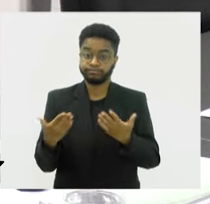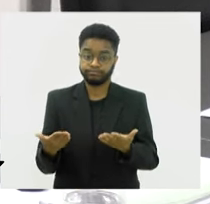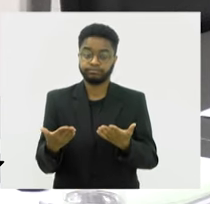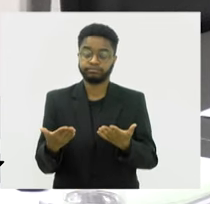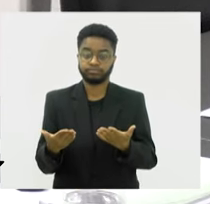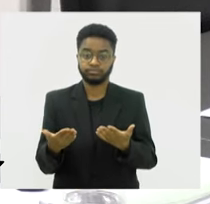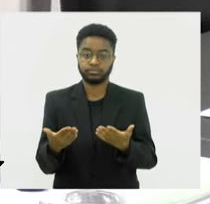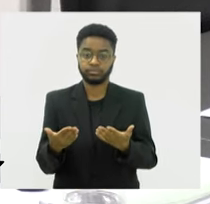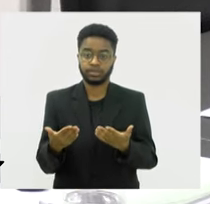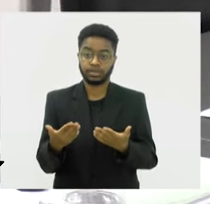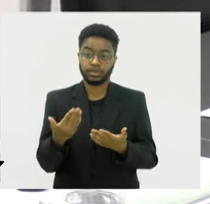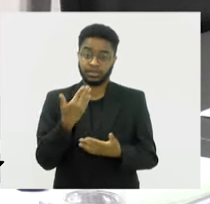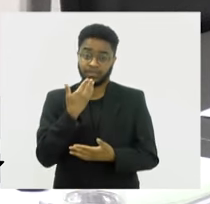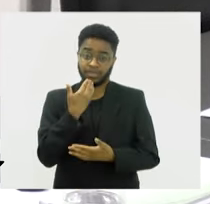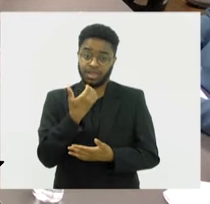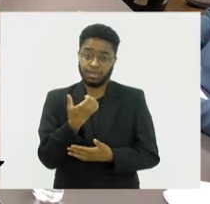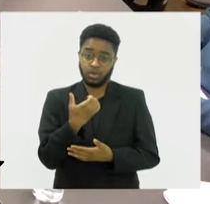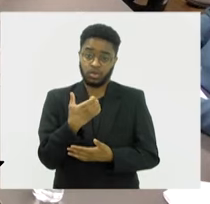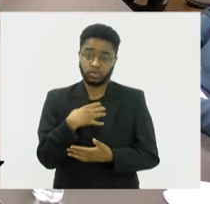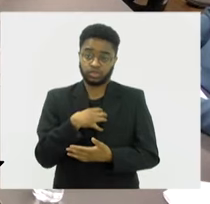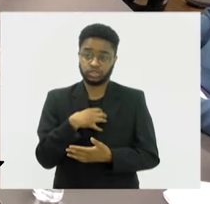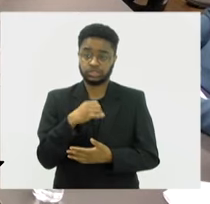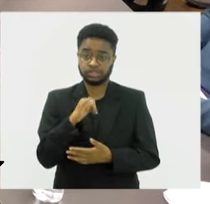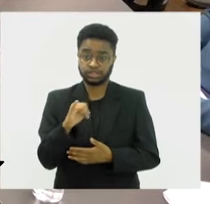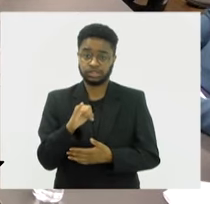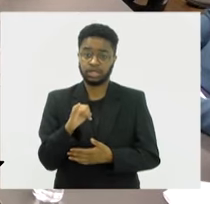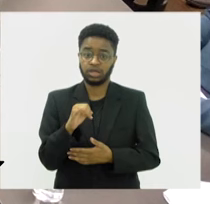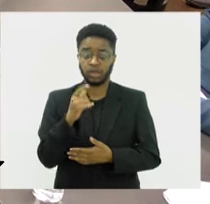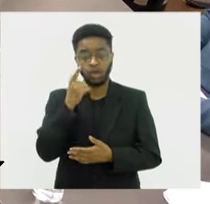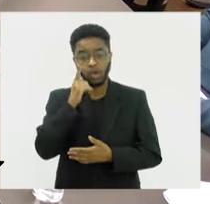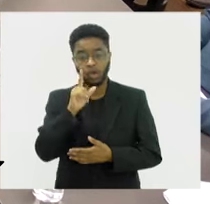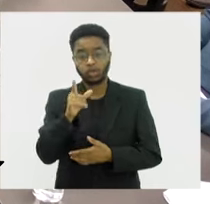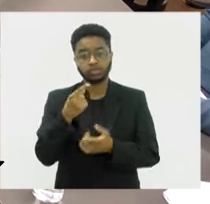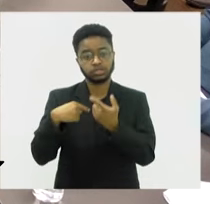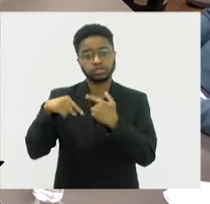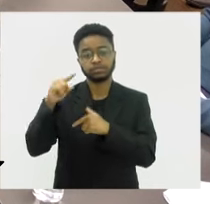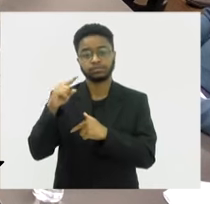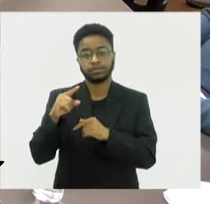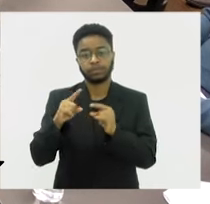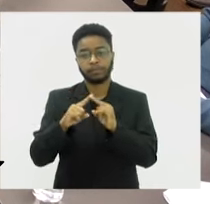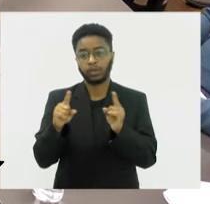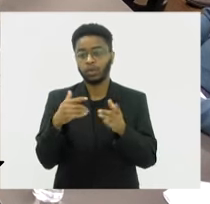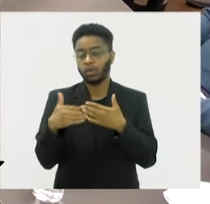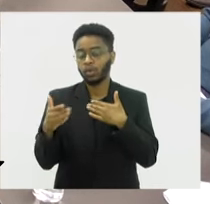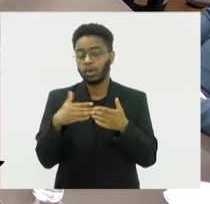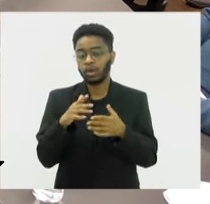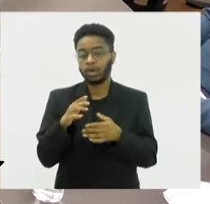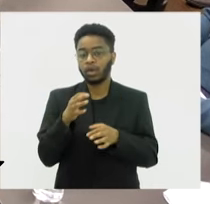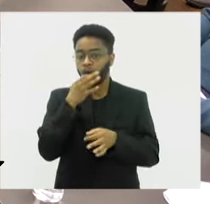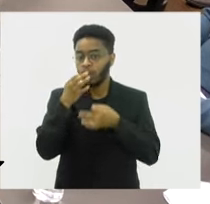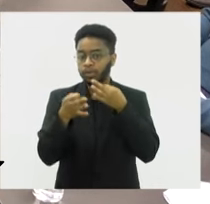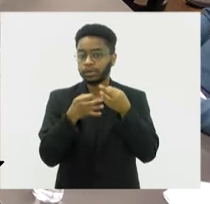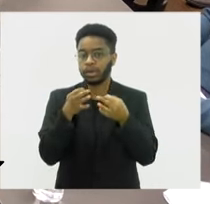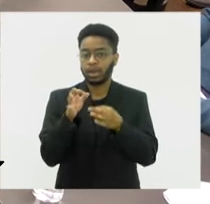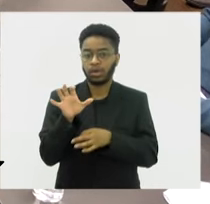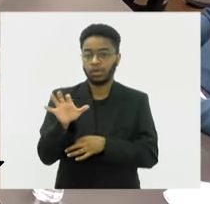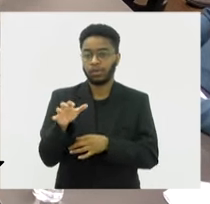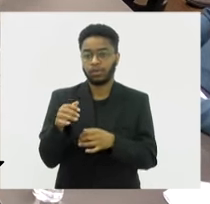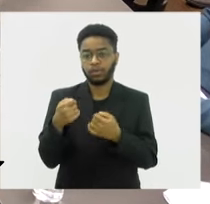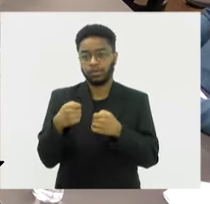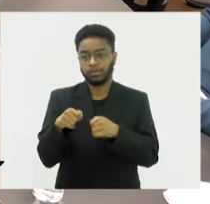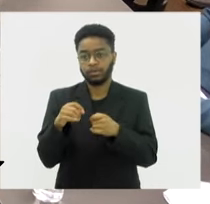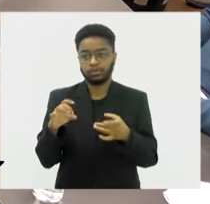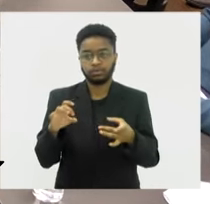hipóteses ainda, na melhor das hipóteses, ainda que superado esses vícios, qualquer posicionamento nesse sentido deveria ser por via de